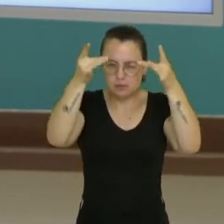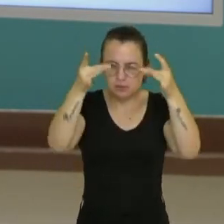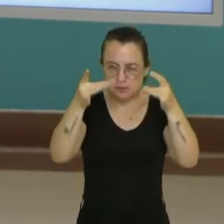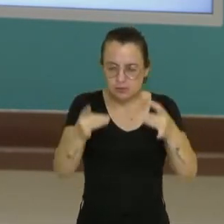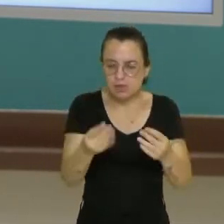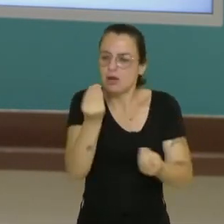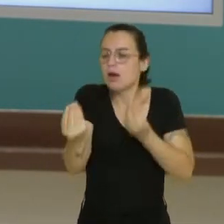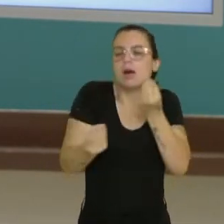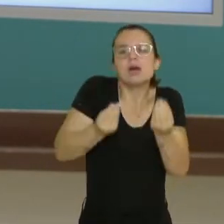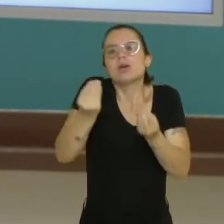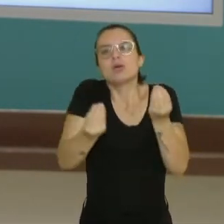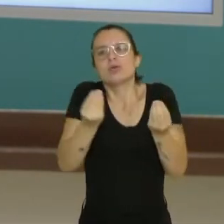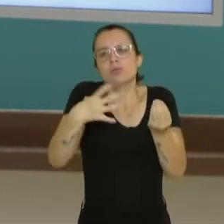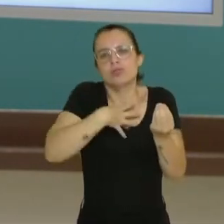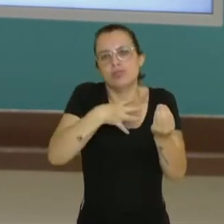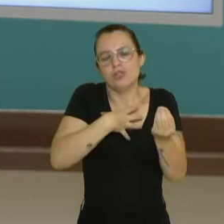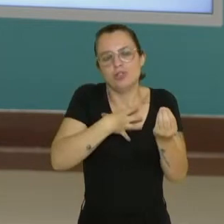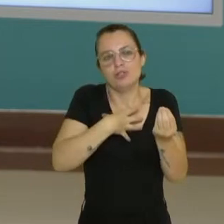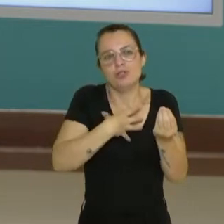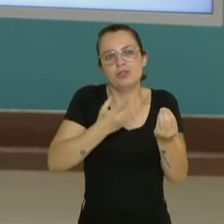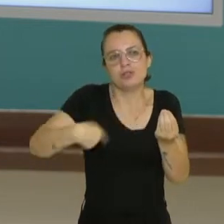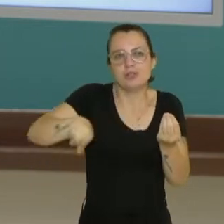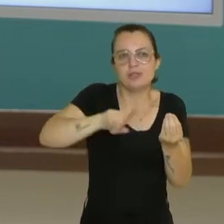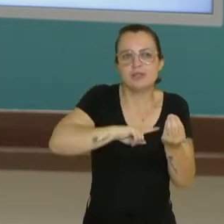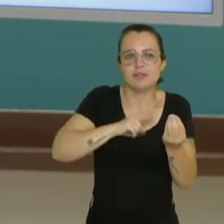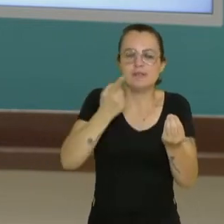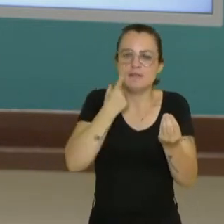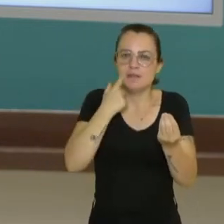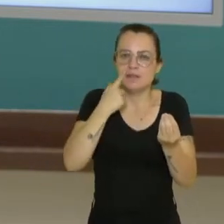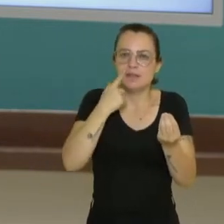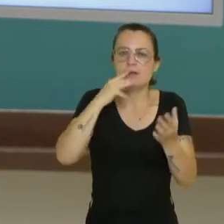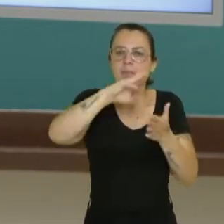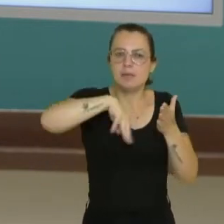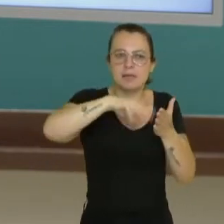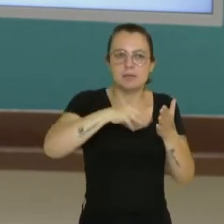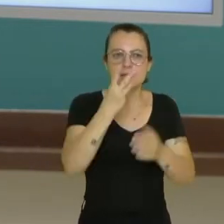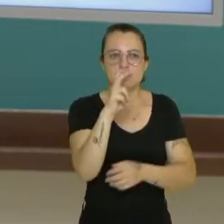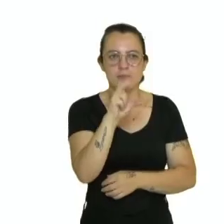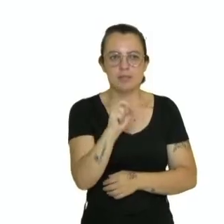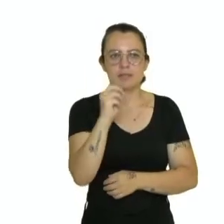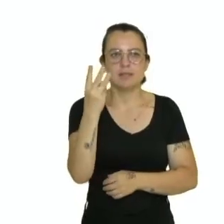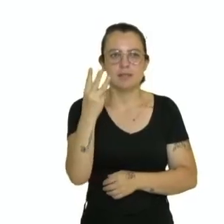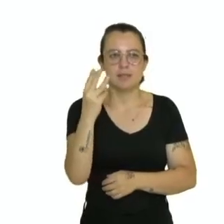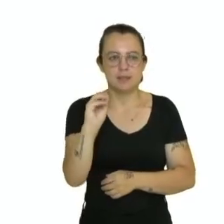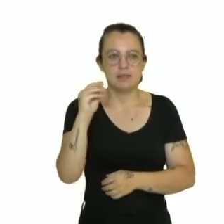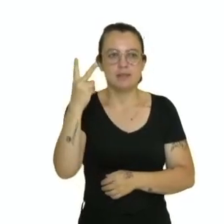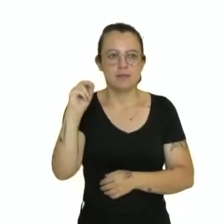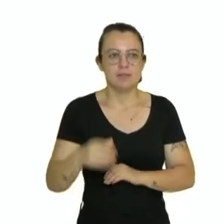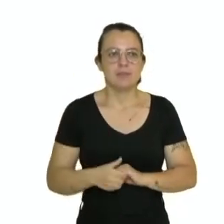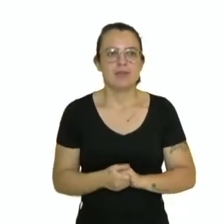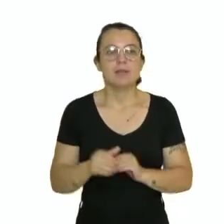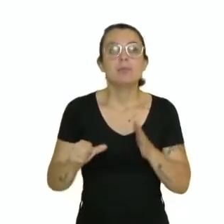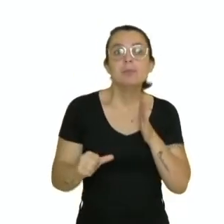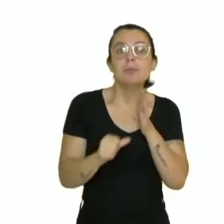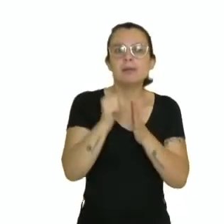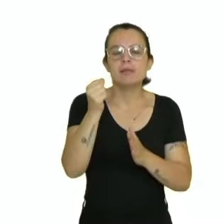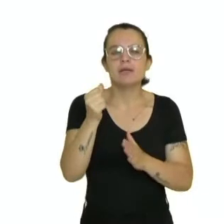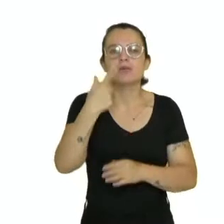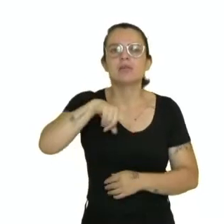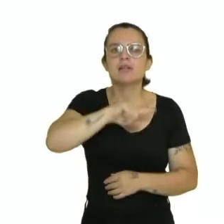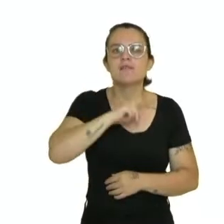como funciona exatamente esse método 50, 30 e 20. Vamos lá. Primeira coisa, vamos falar